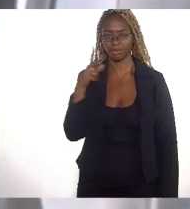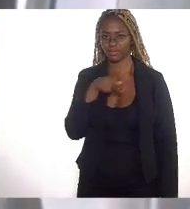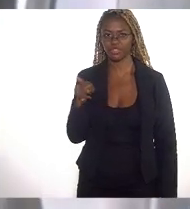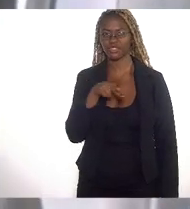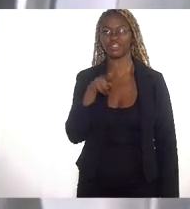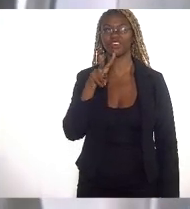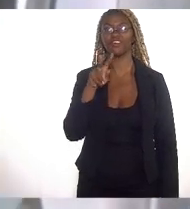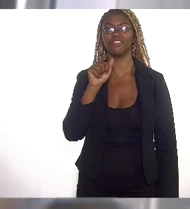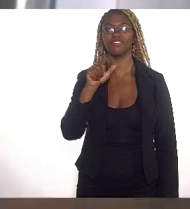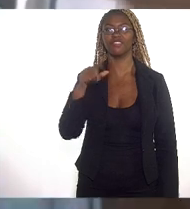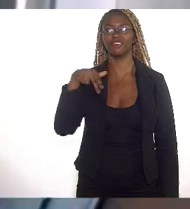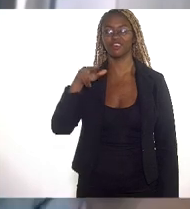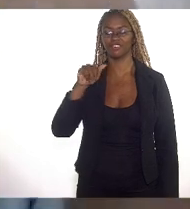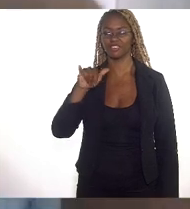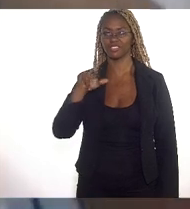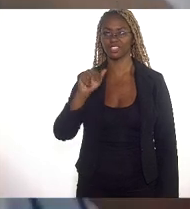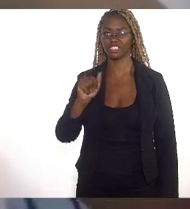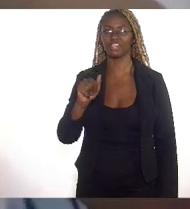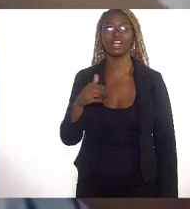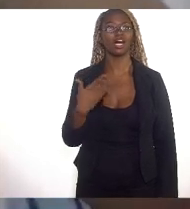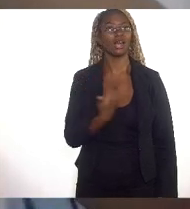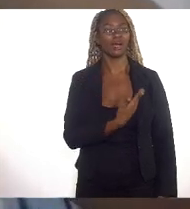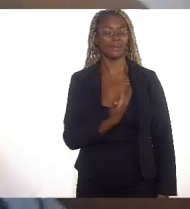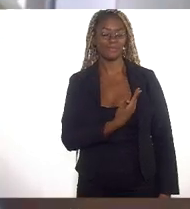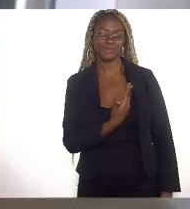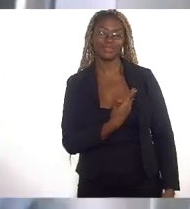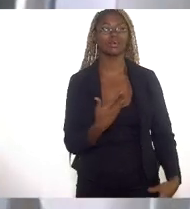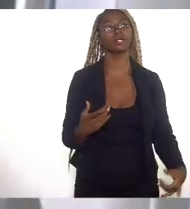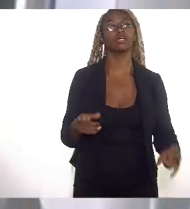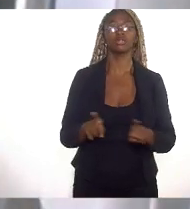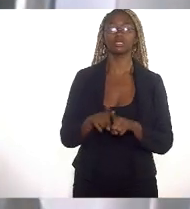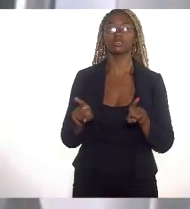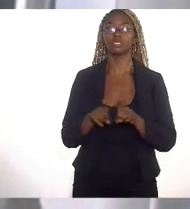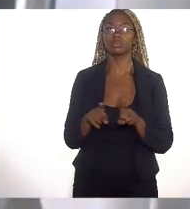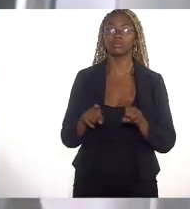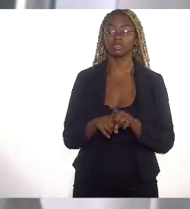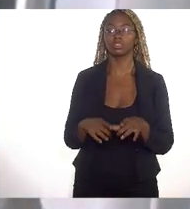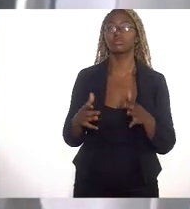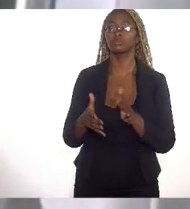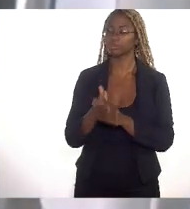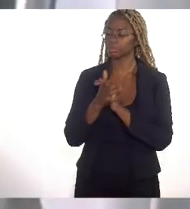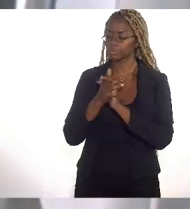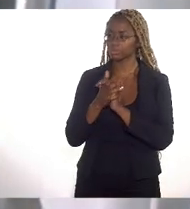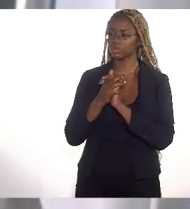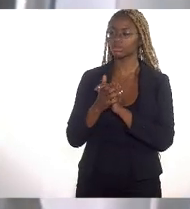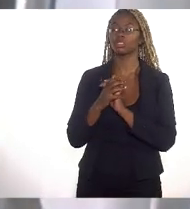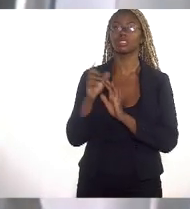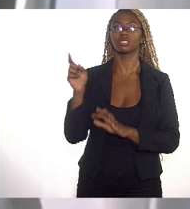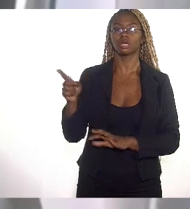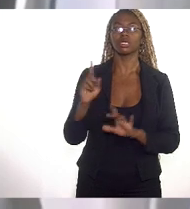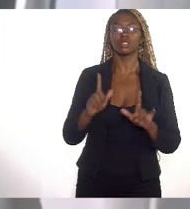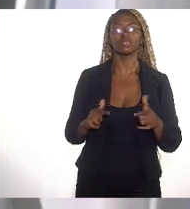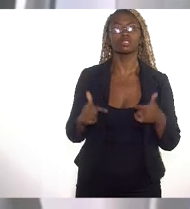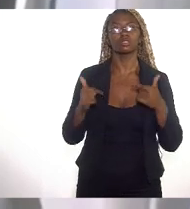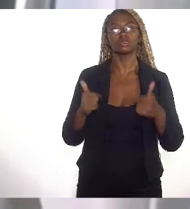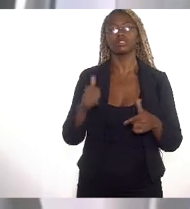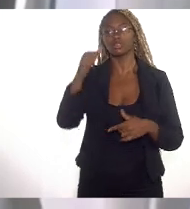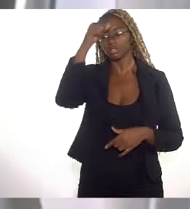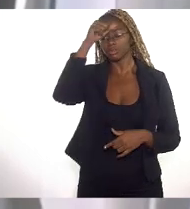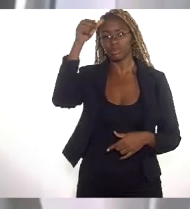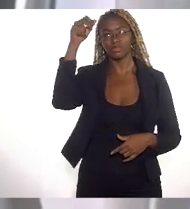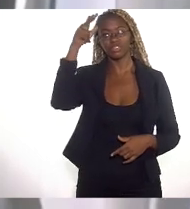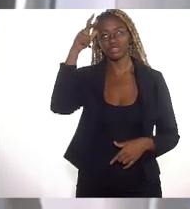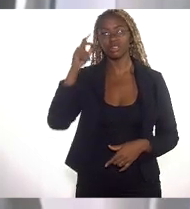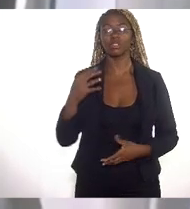minha querida amiga e colega, e, ao mesmo tempo, também saudar a iniciativa da prefeitura de colocar, submeter